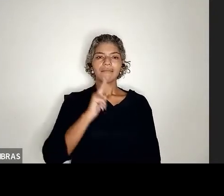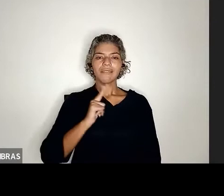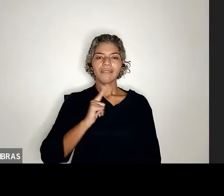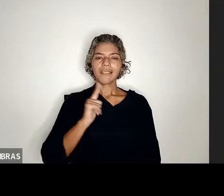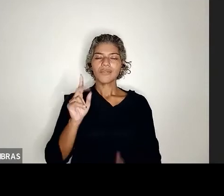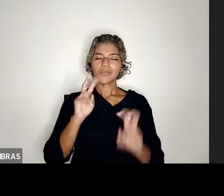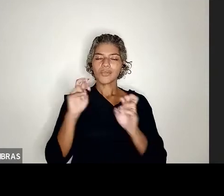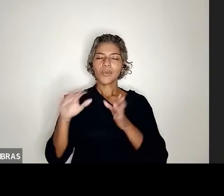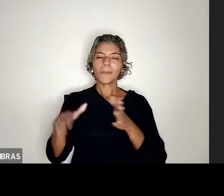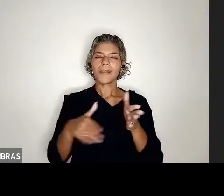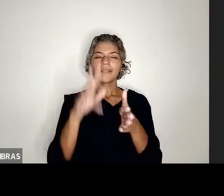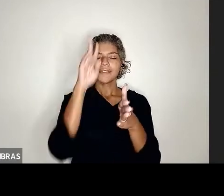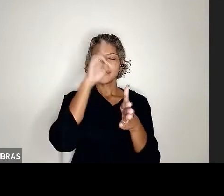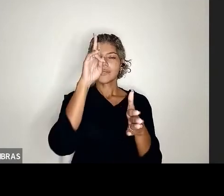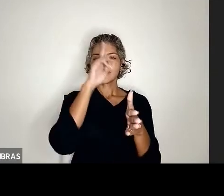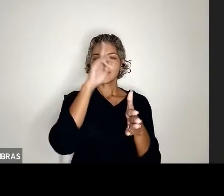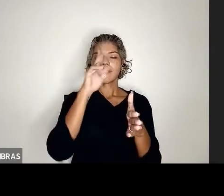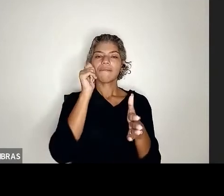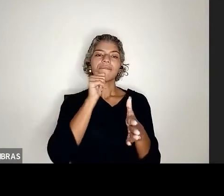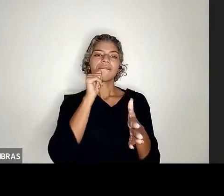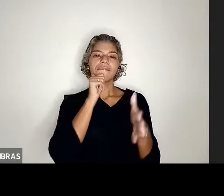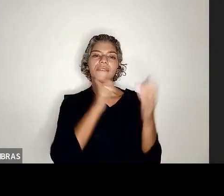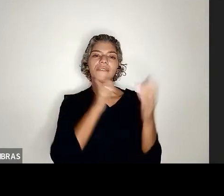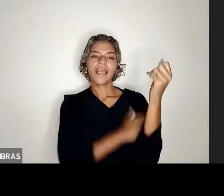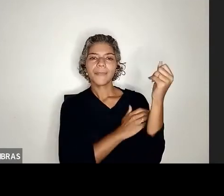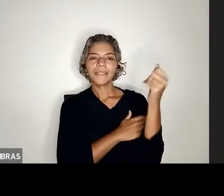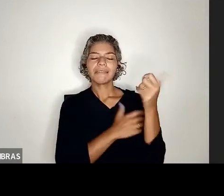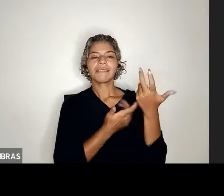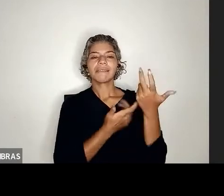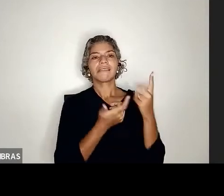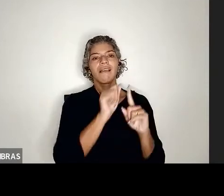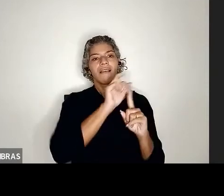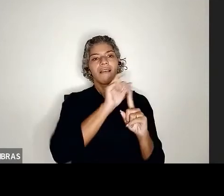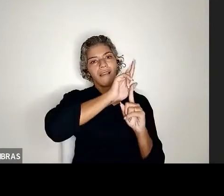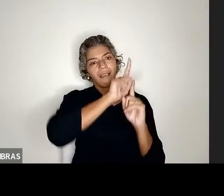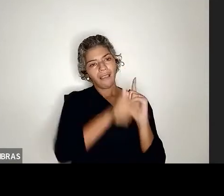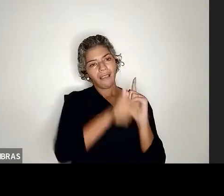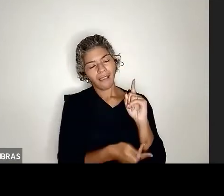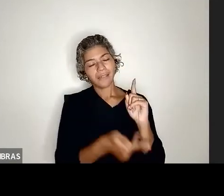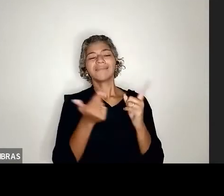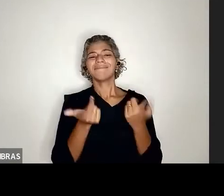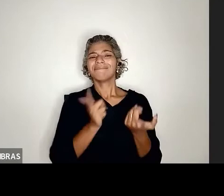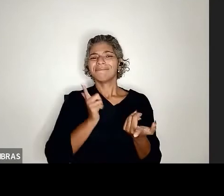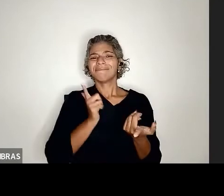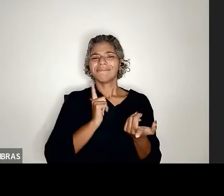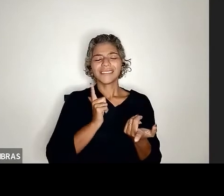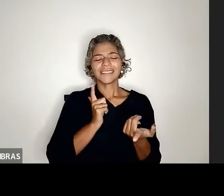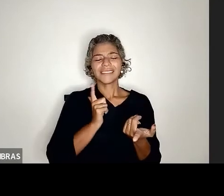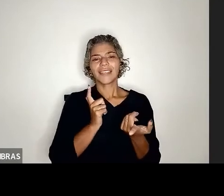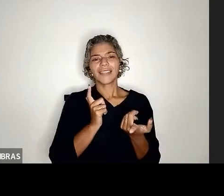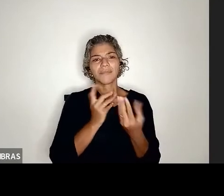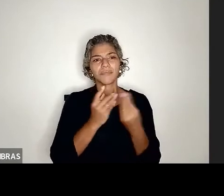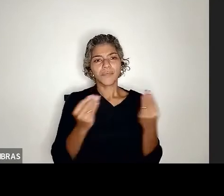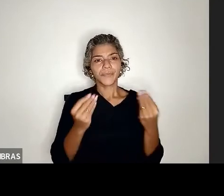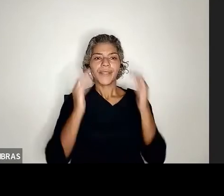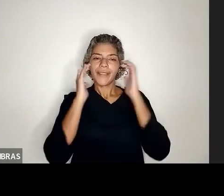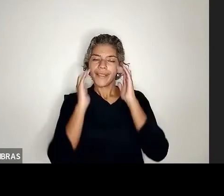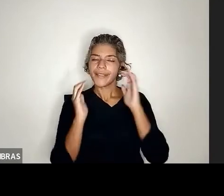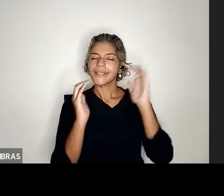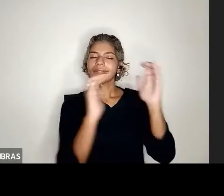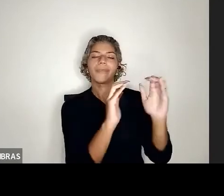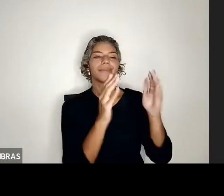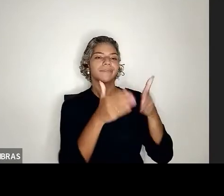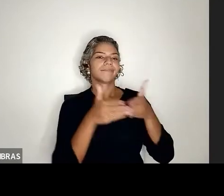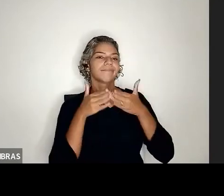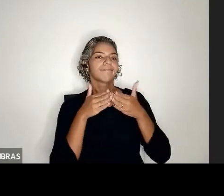de diversidade funcional, de classe socioeconômica, fundamental respeito da licença maternidade para efeito de bolsa, para